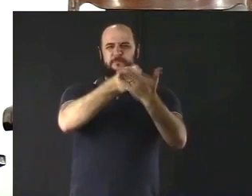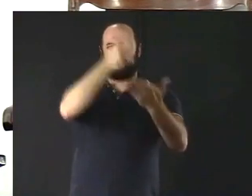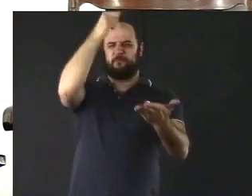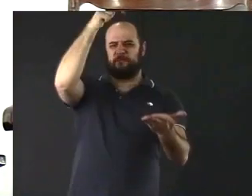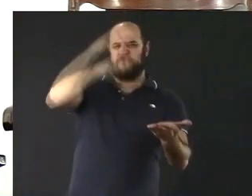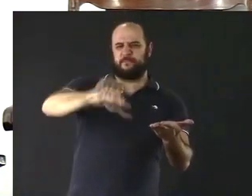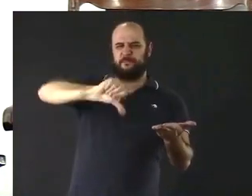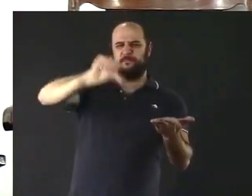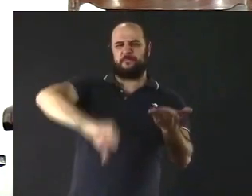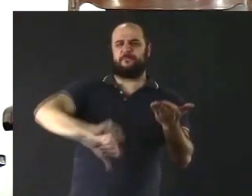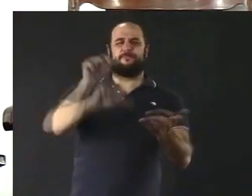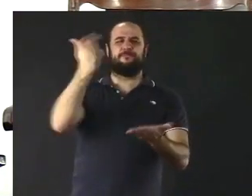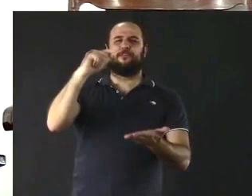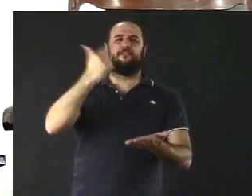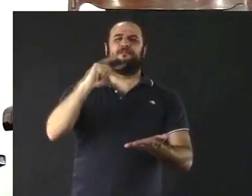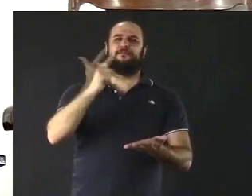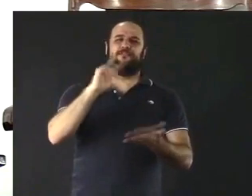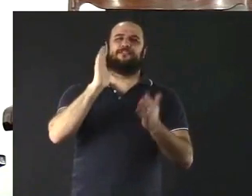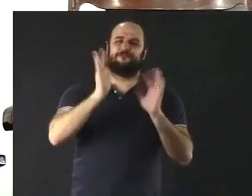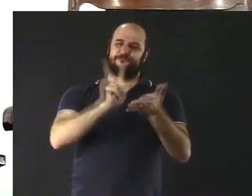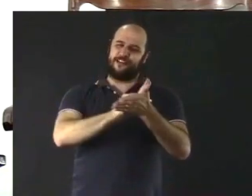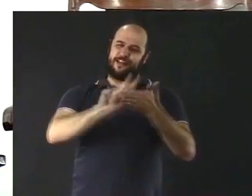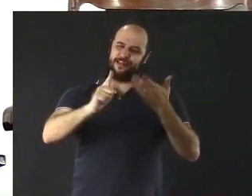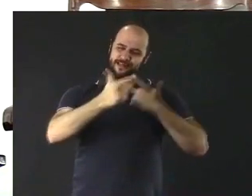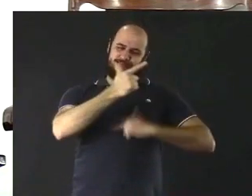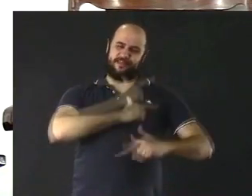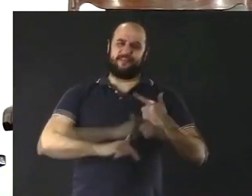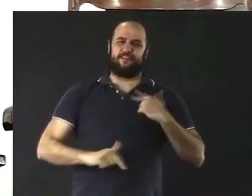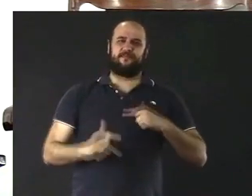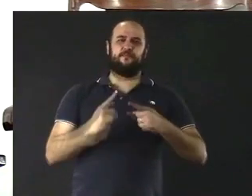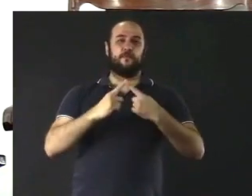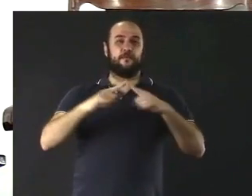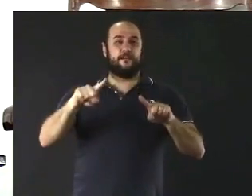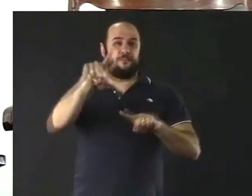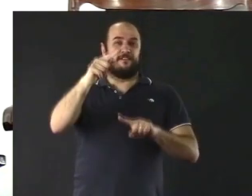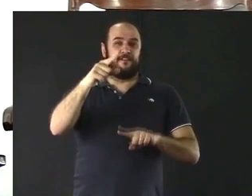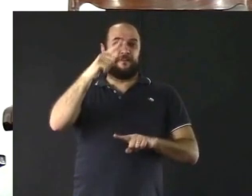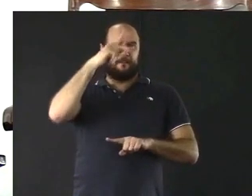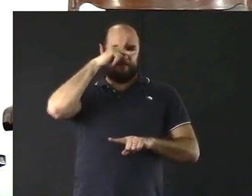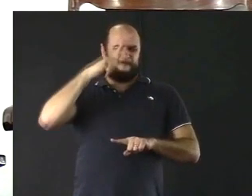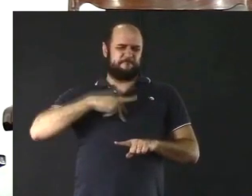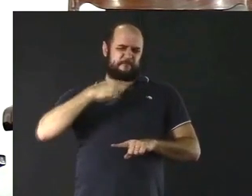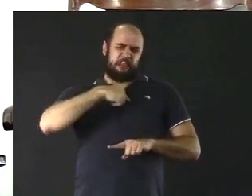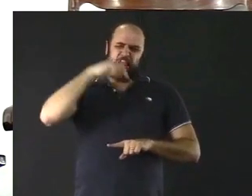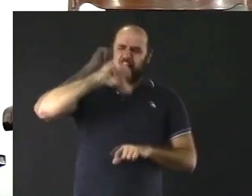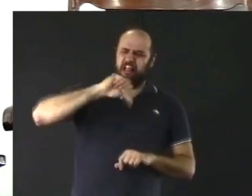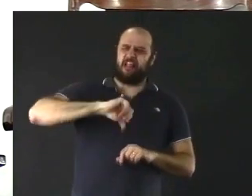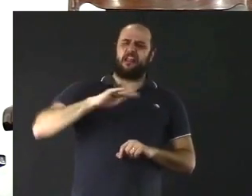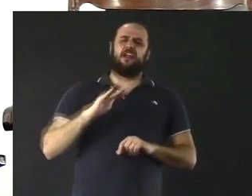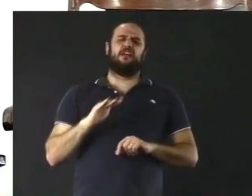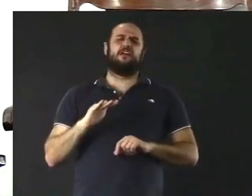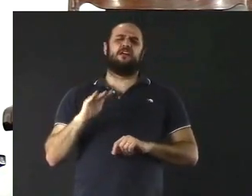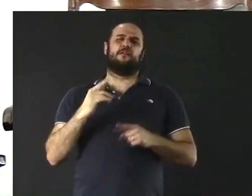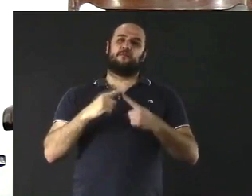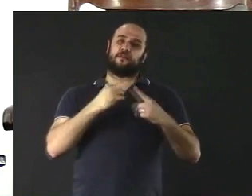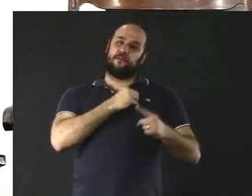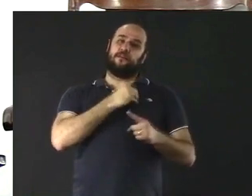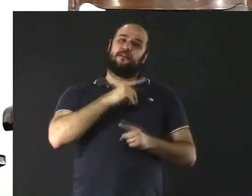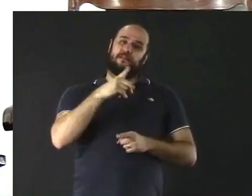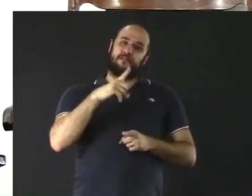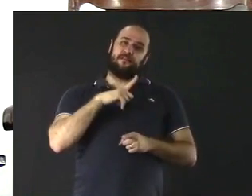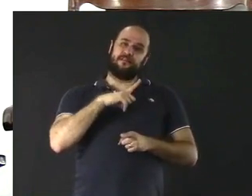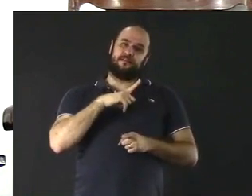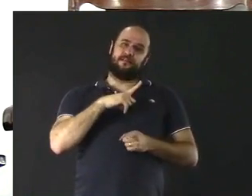aqueles que estão em Cristo Jesus. Talvez você que está se condenando diante do seu pecado. Mas se Cristo